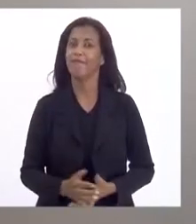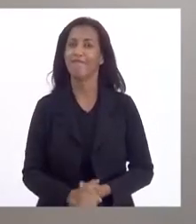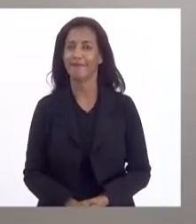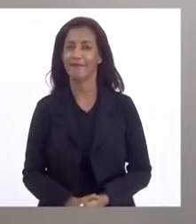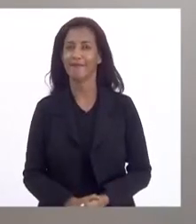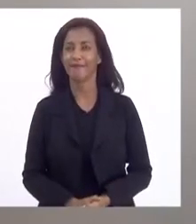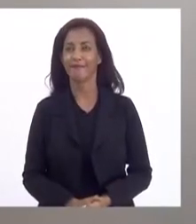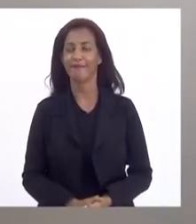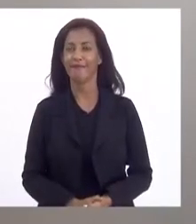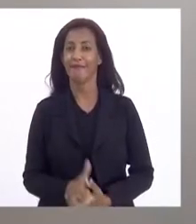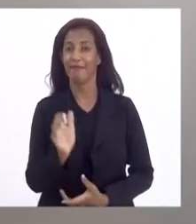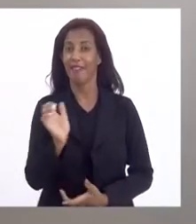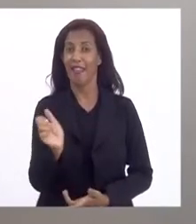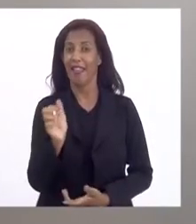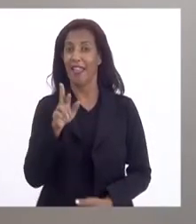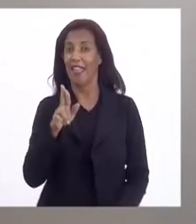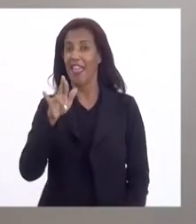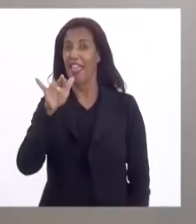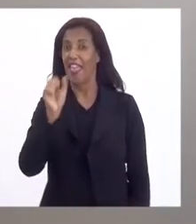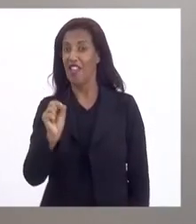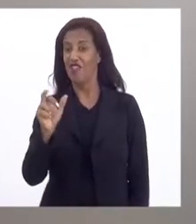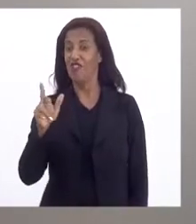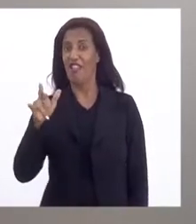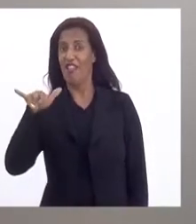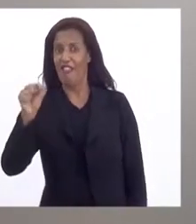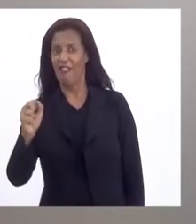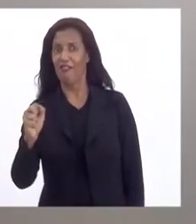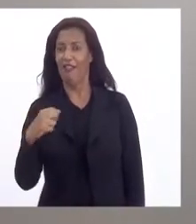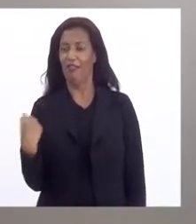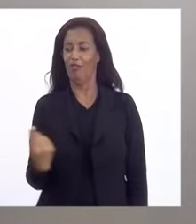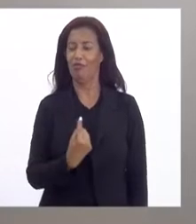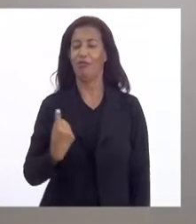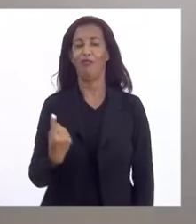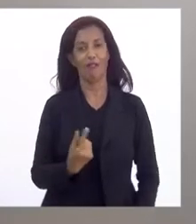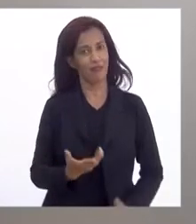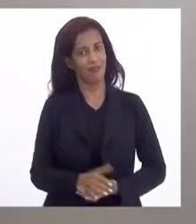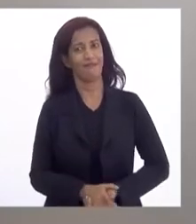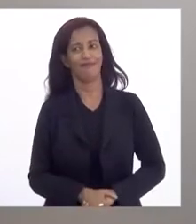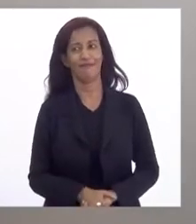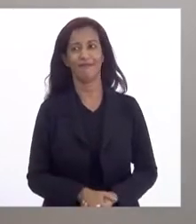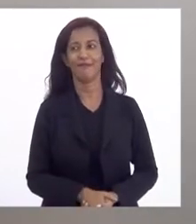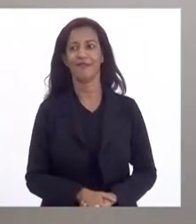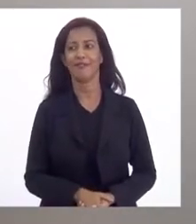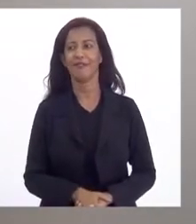Entendeu? Angra dos Reis, dos Reis. Eu concordo com a...